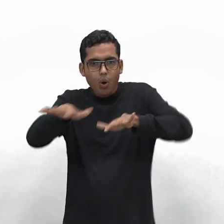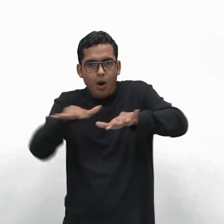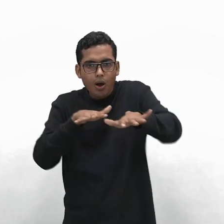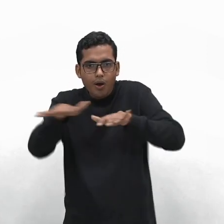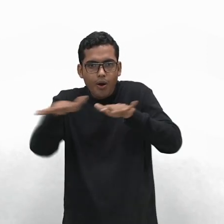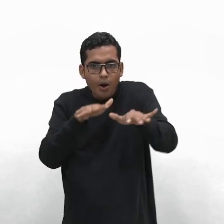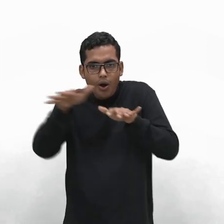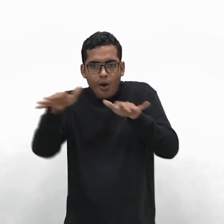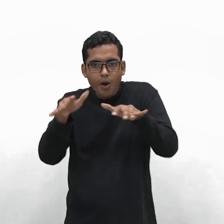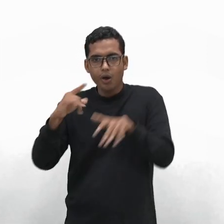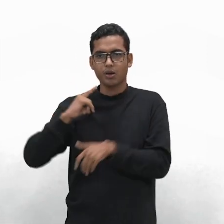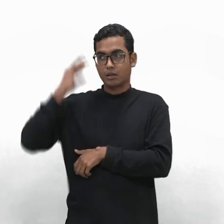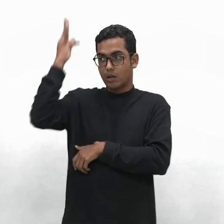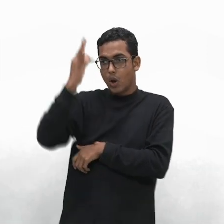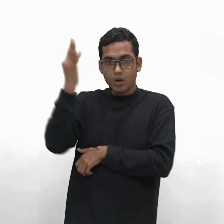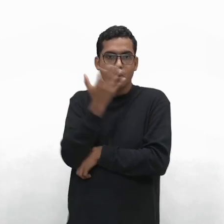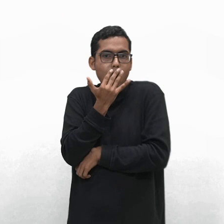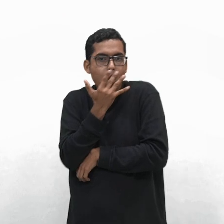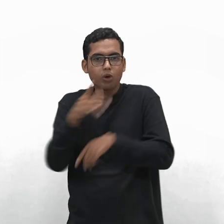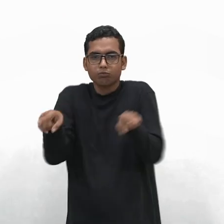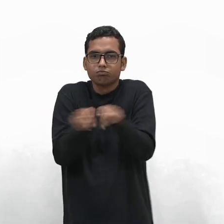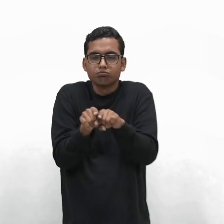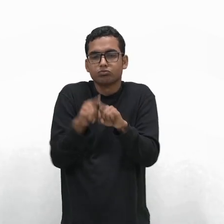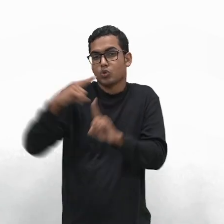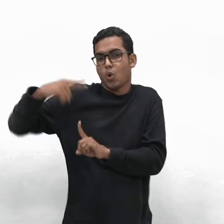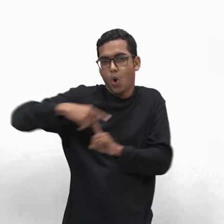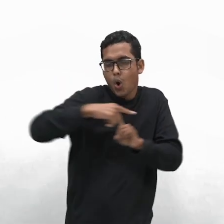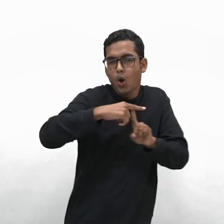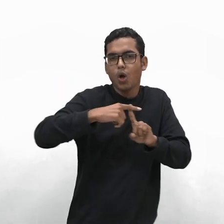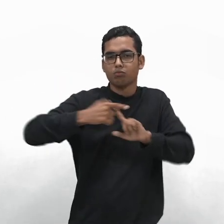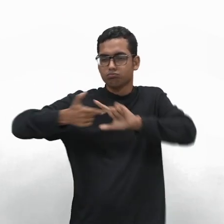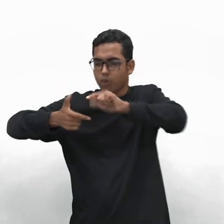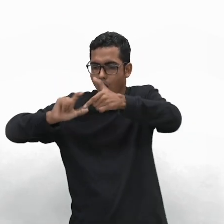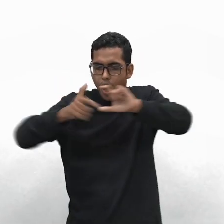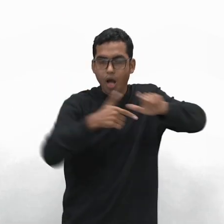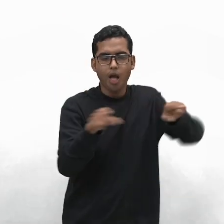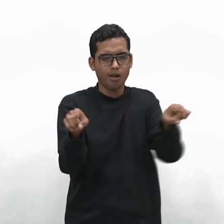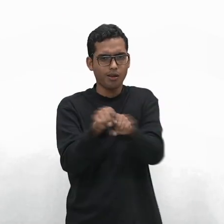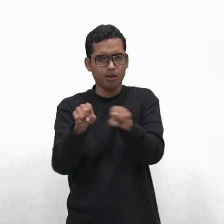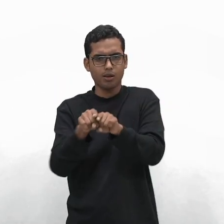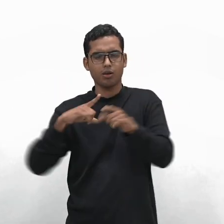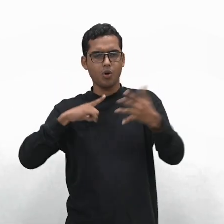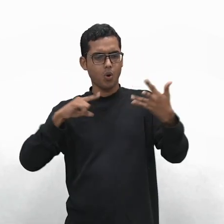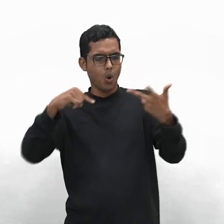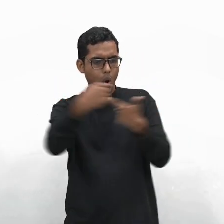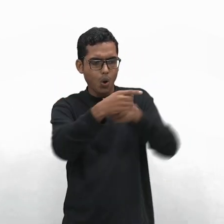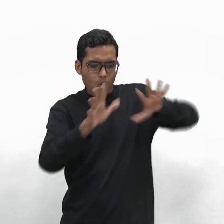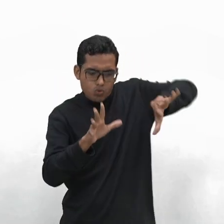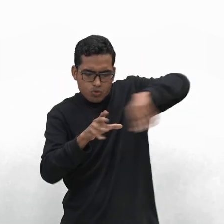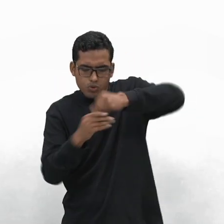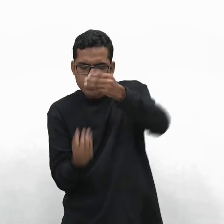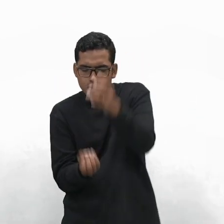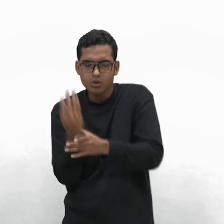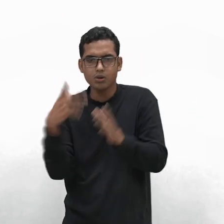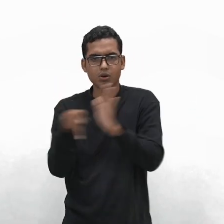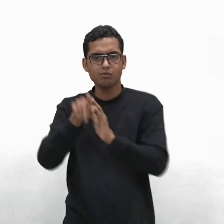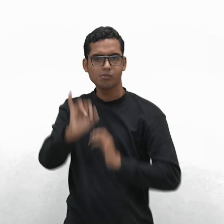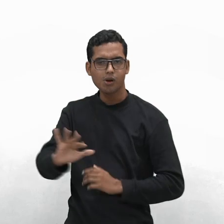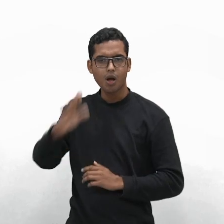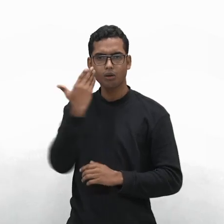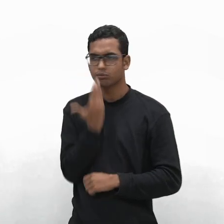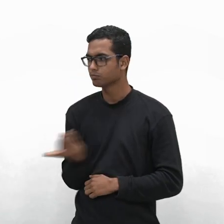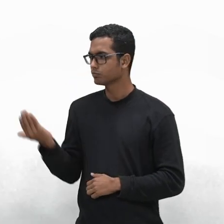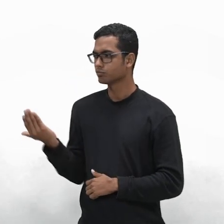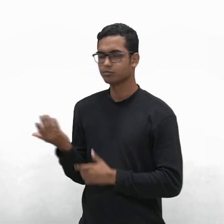A teoria das cores, as formas, e unindo esses elementos, eu vou estar fazendo o quê? O meu